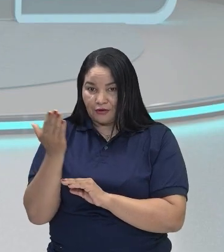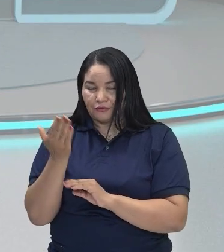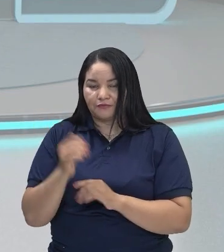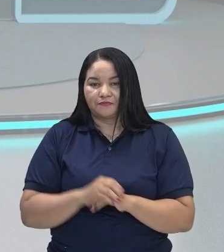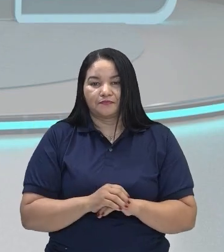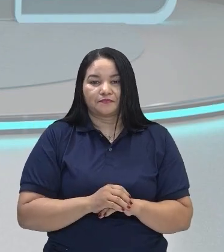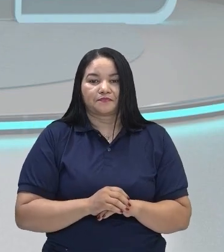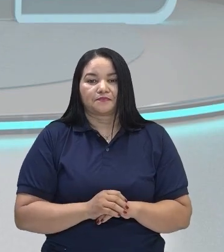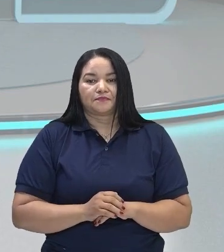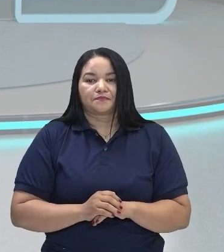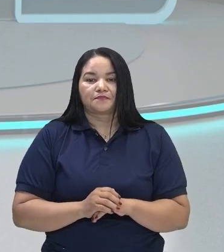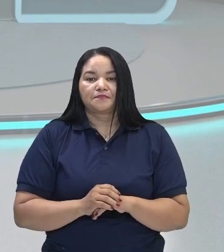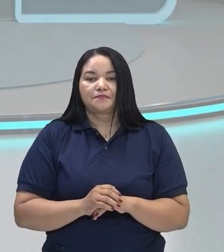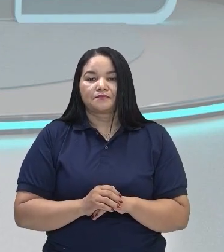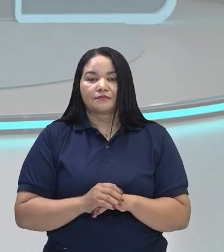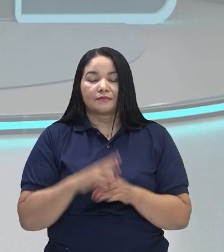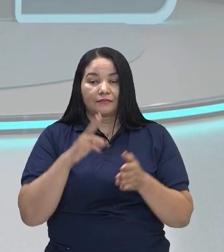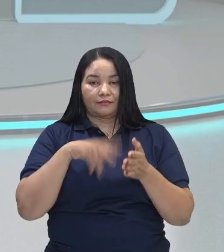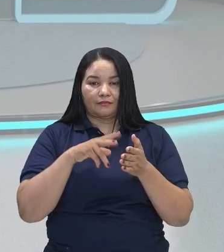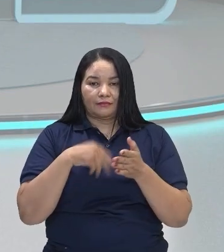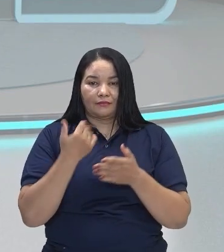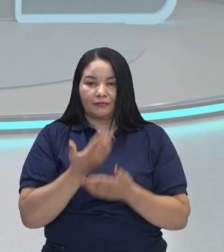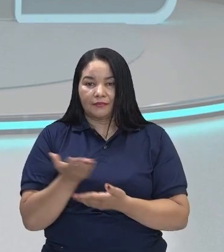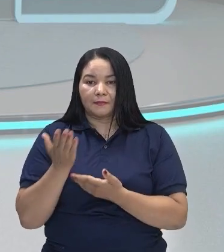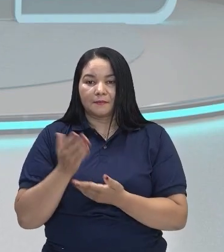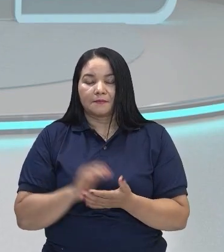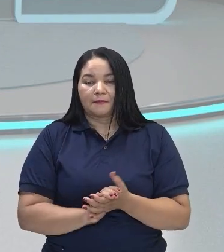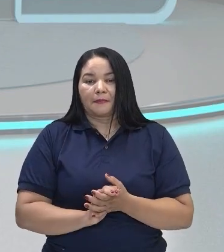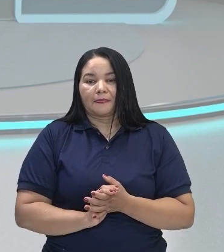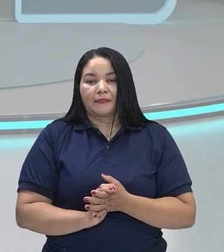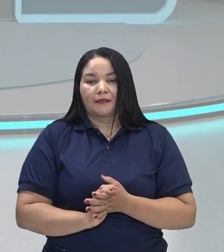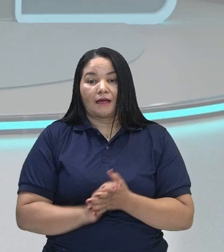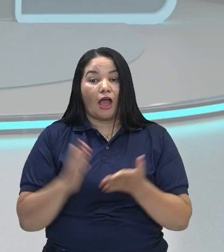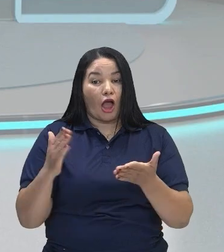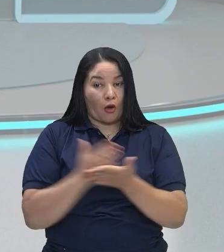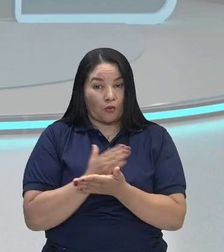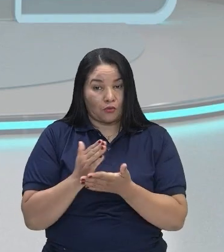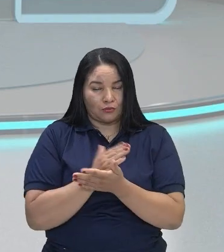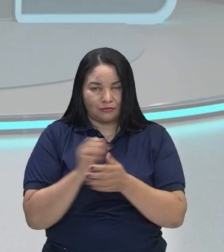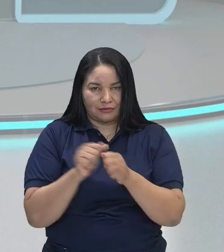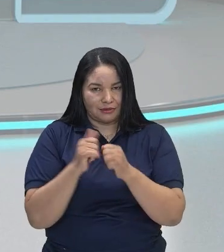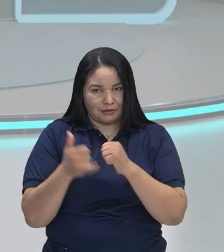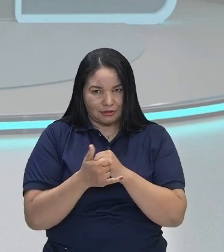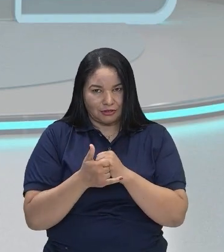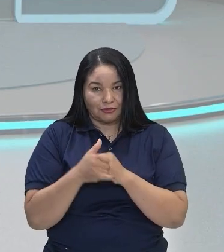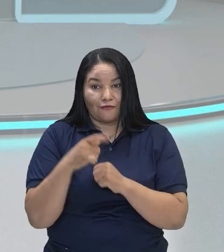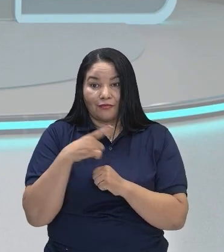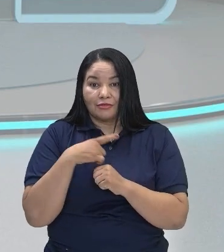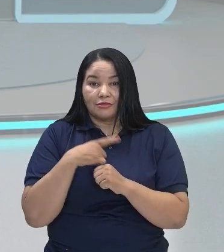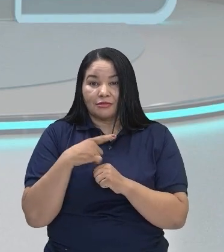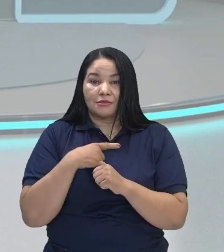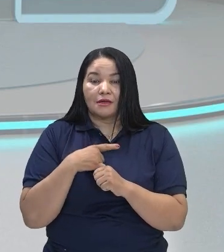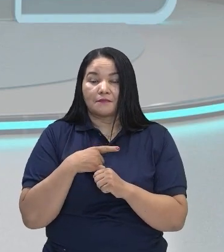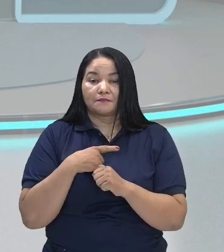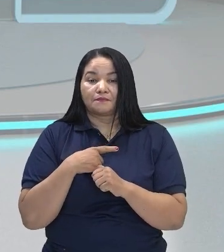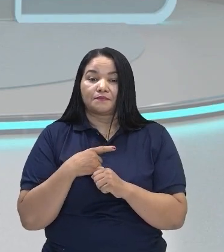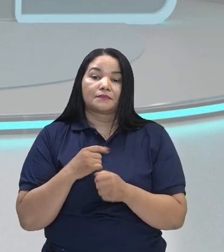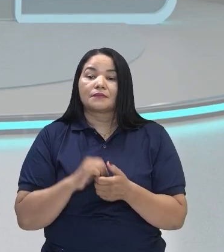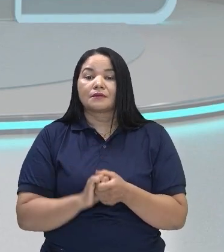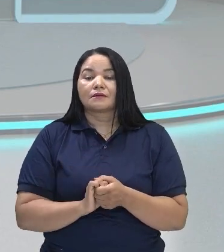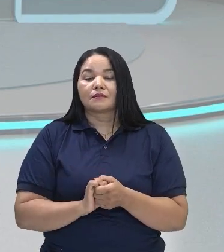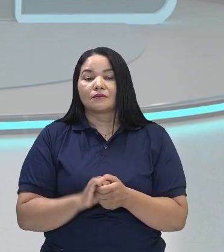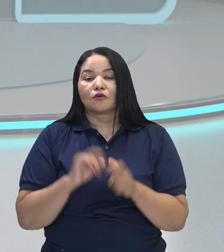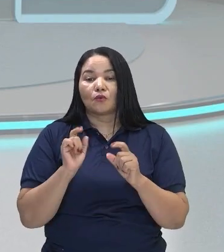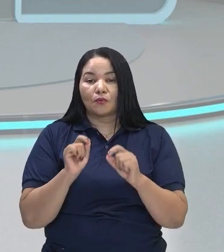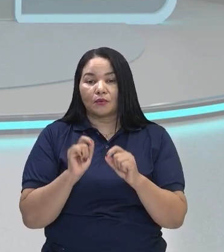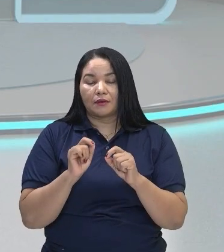adjectives have completely irregular superlative forms. Alguns adjetivos têm uma completa formação de